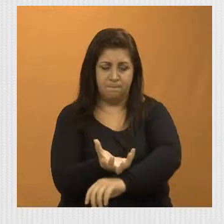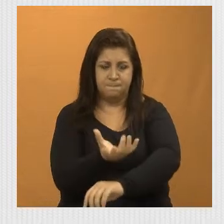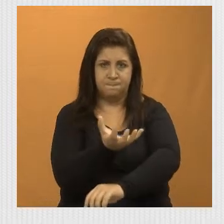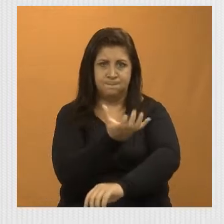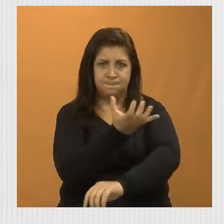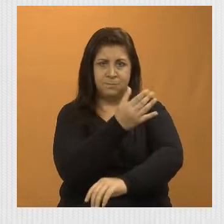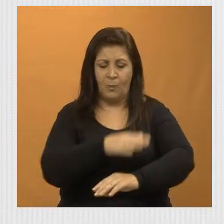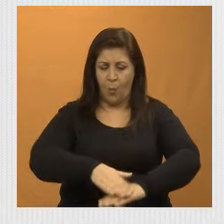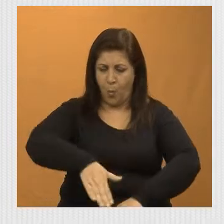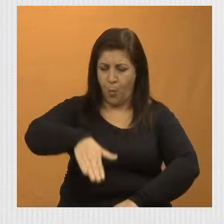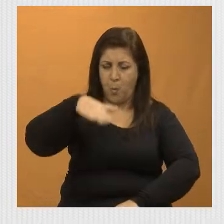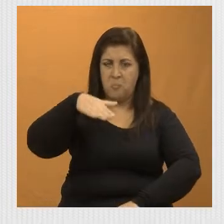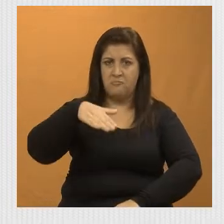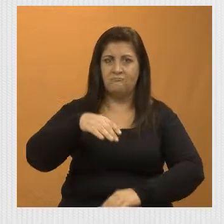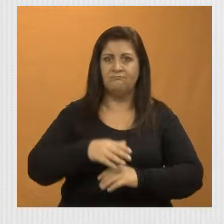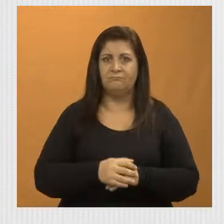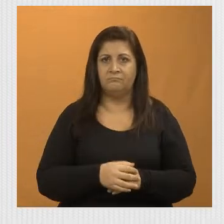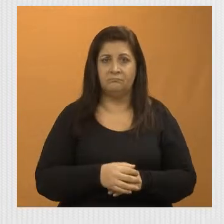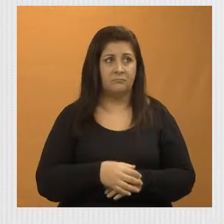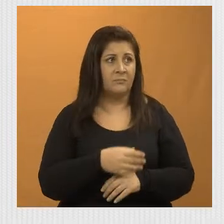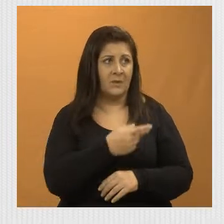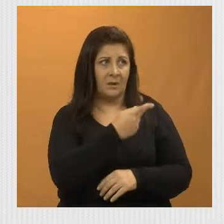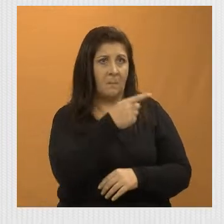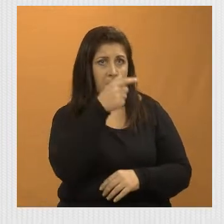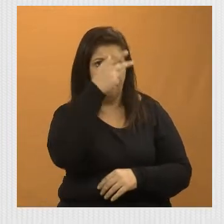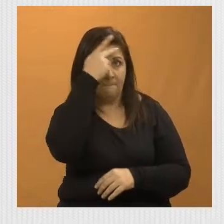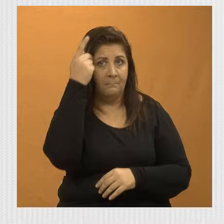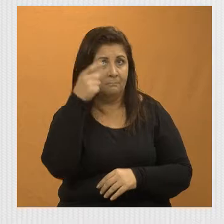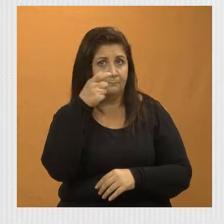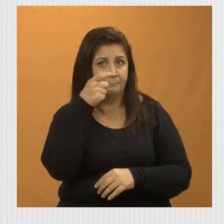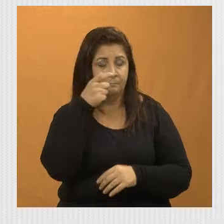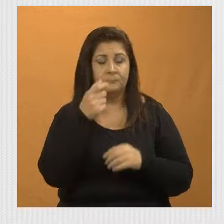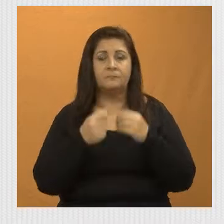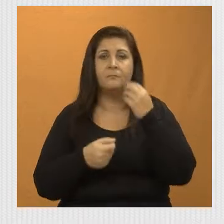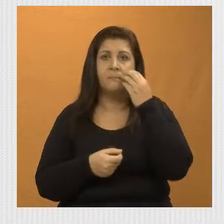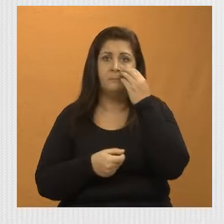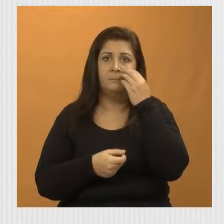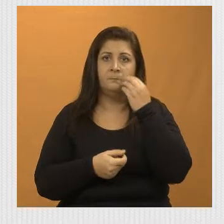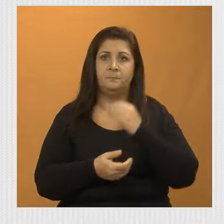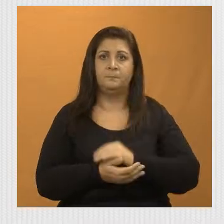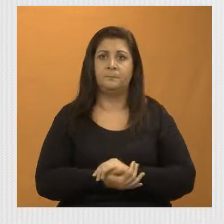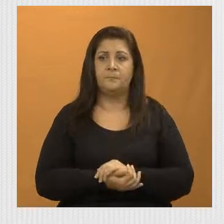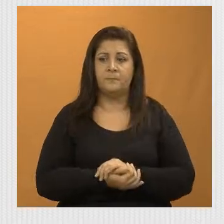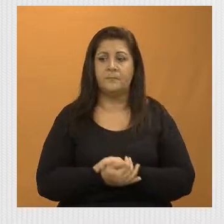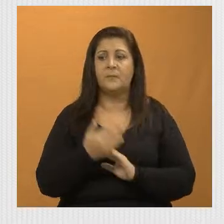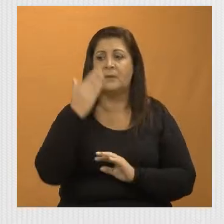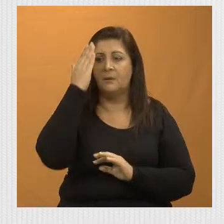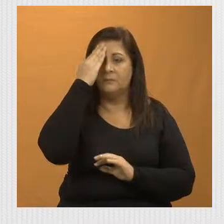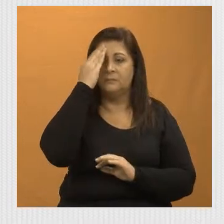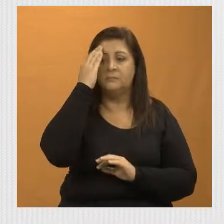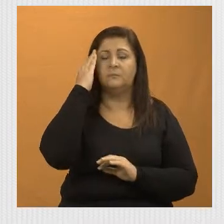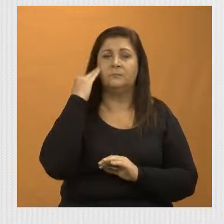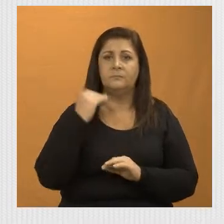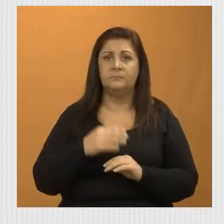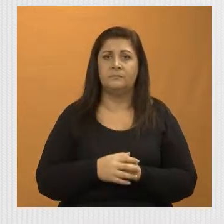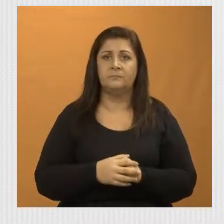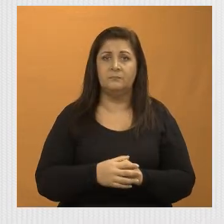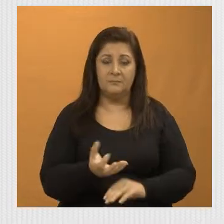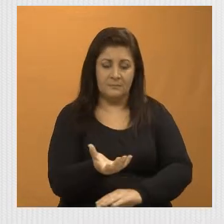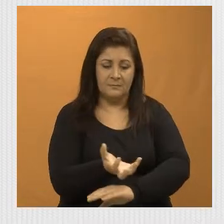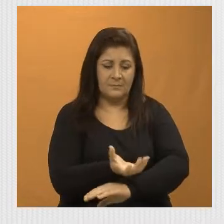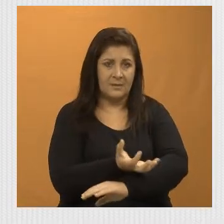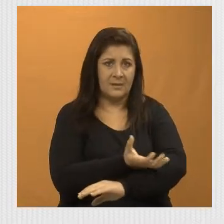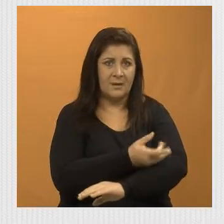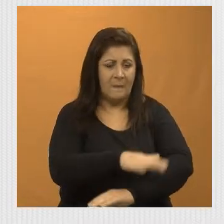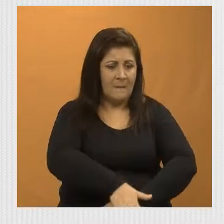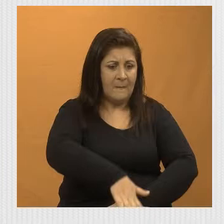seu Jorge está aqui de testemunha, a doutora Márcia também participou na época, e sabe muito bem disso. A grama do estádio